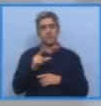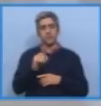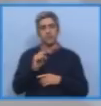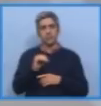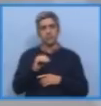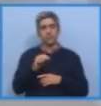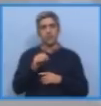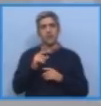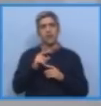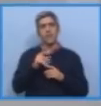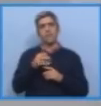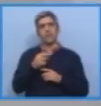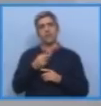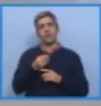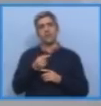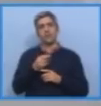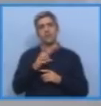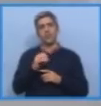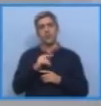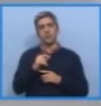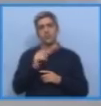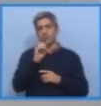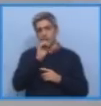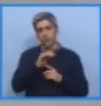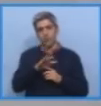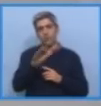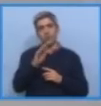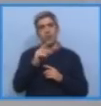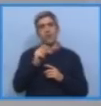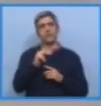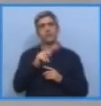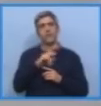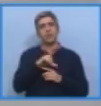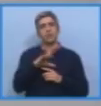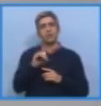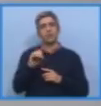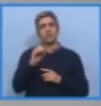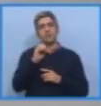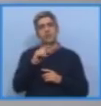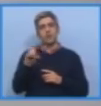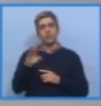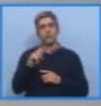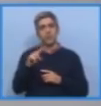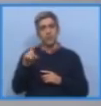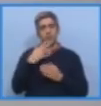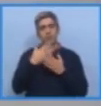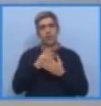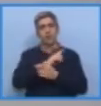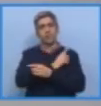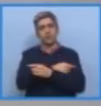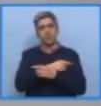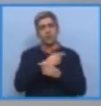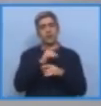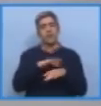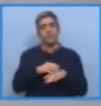do Pentecostes no Evangelho de São João, este sopro de Jesus sobre a comunidade dos discípulos, que lhes dá o poder de perdoar os